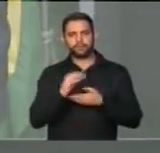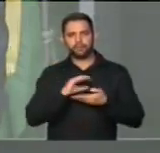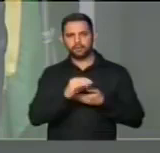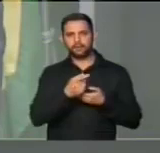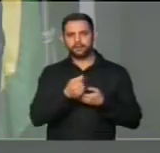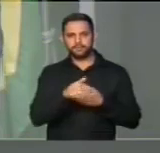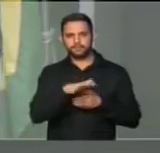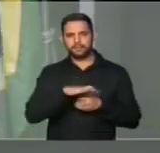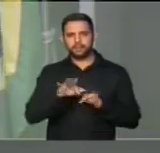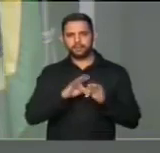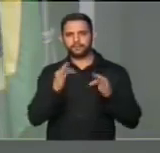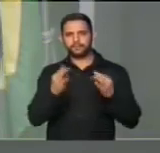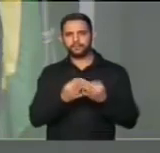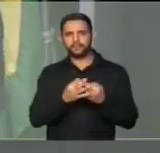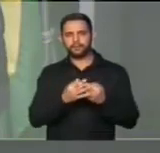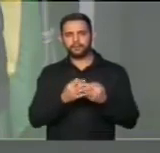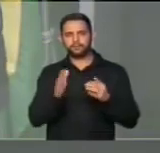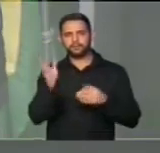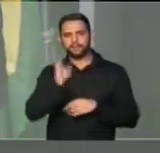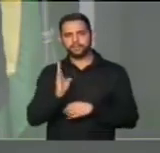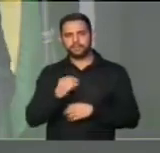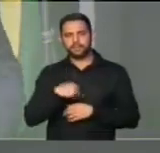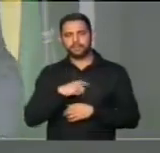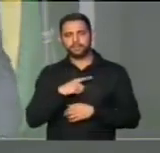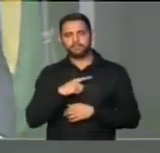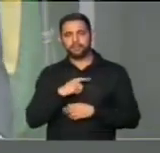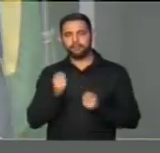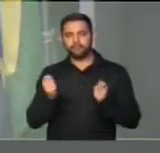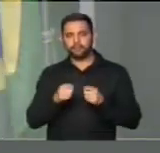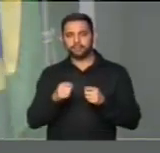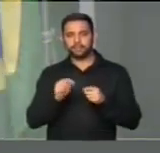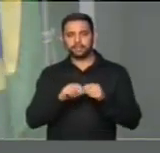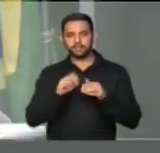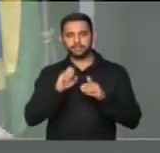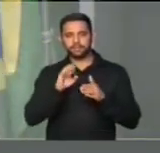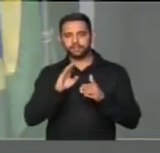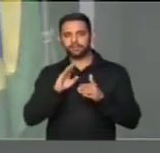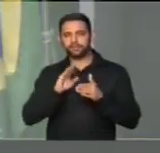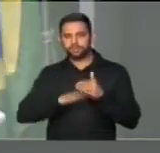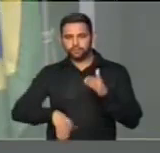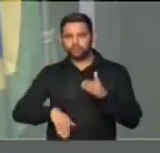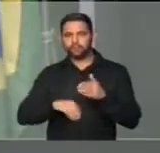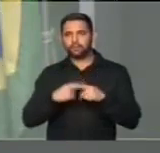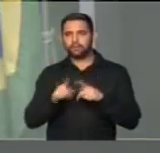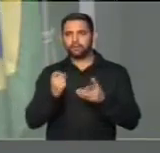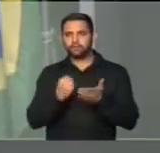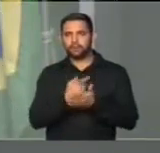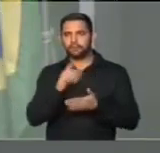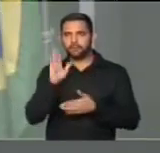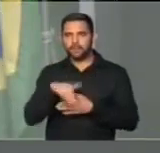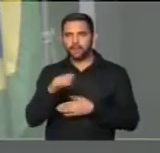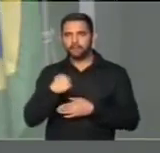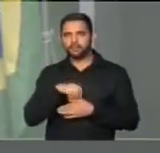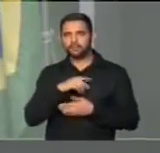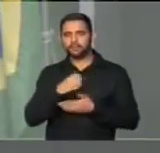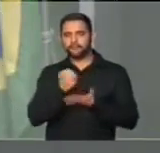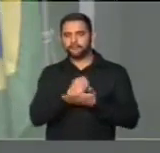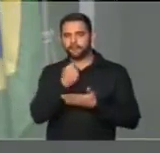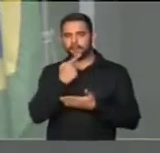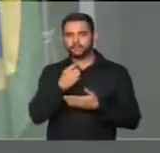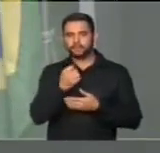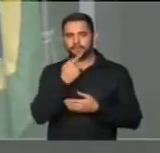recursos para famílias brasileiras para que pudessem subsidiar ou comprar barato nas farmácias o